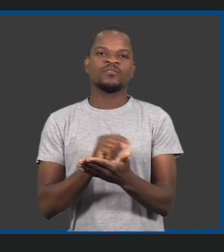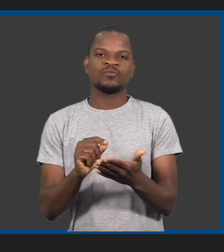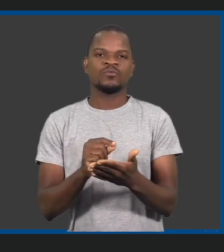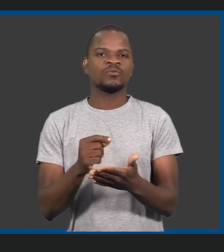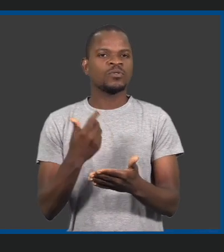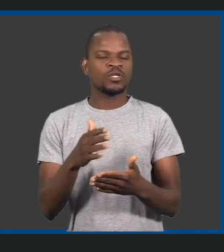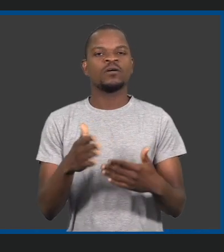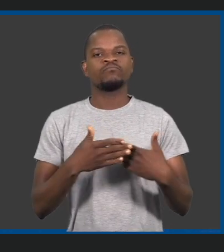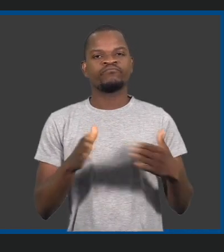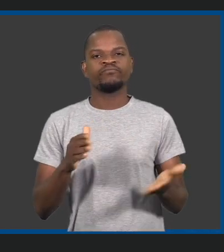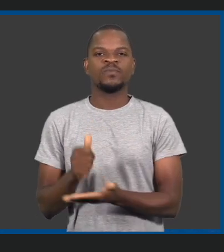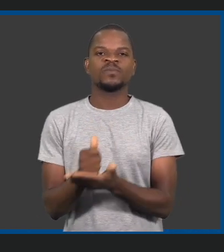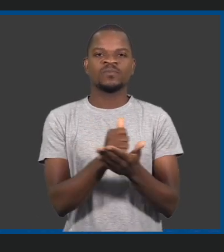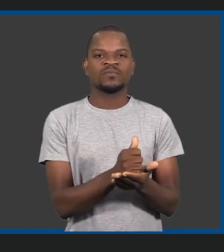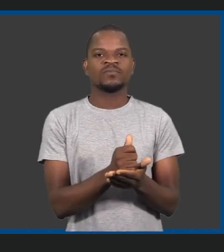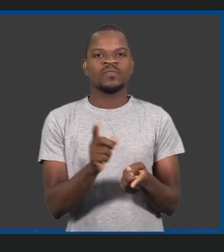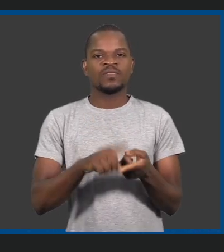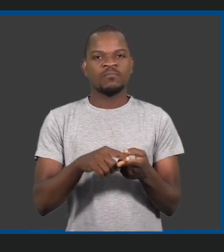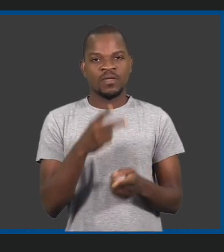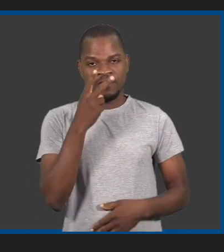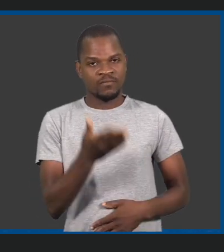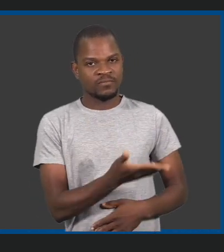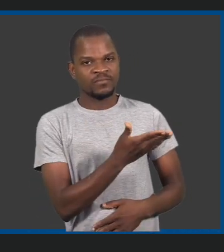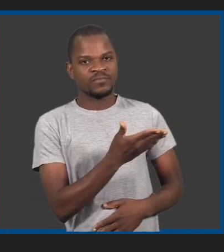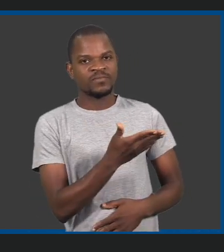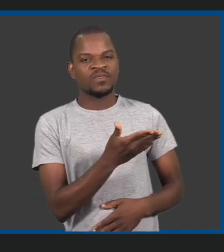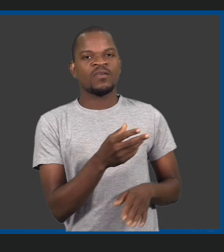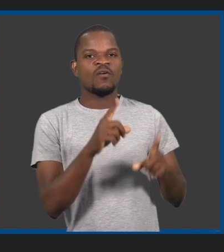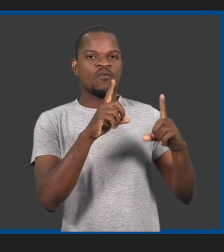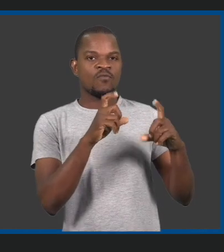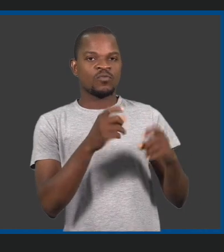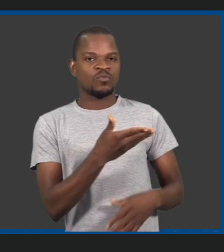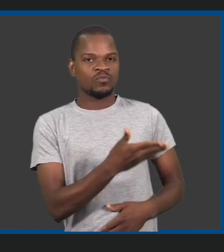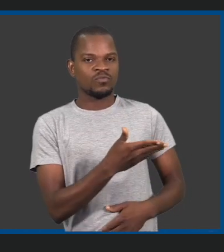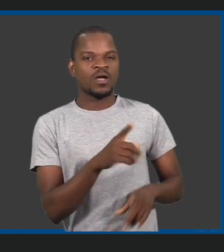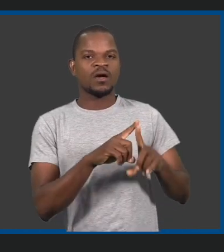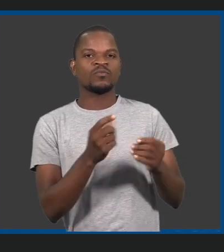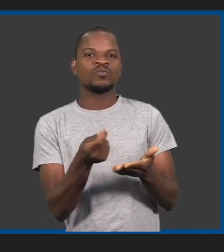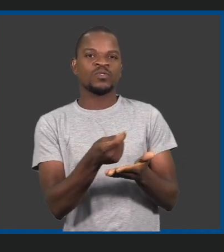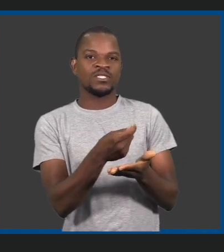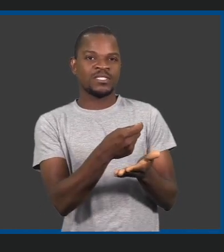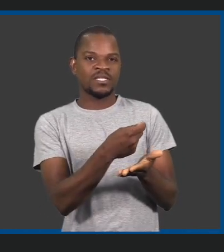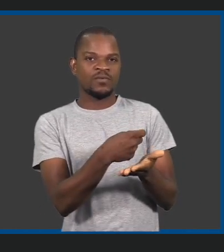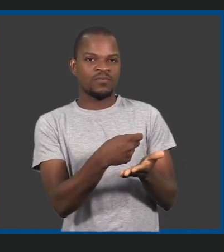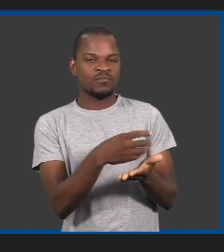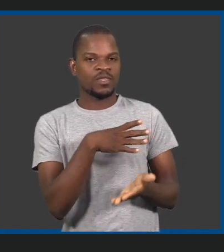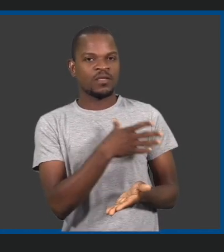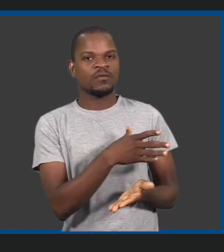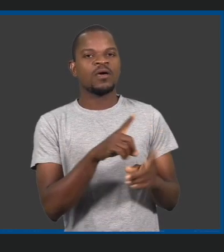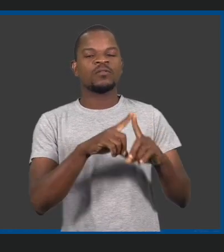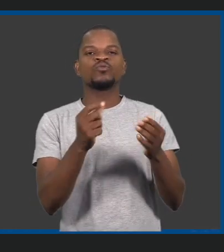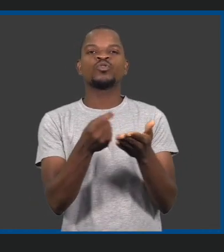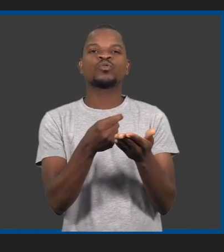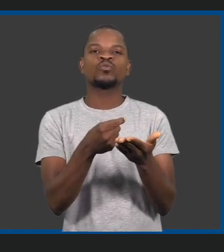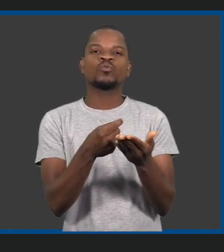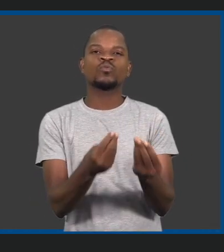o desenho da escola, como que será. E também está a controlada a situação da acessibilidade que vocês conheciam. Está